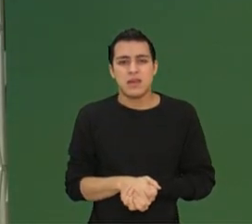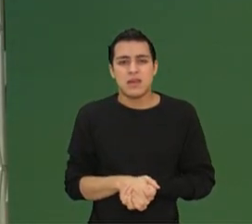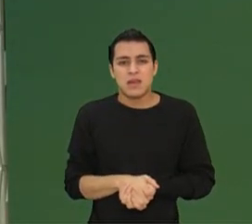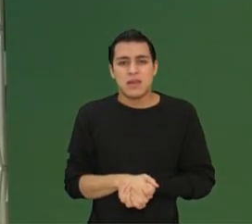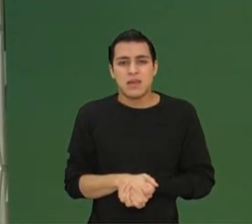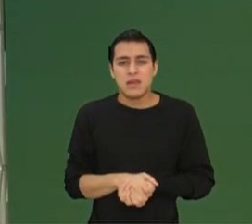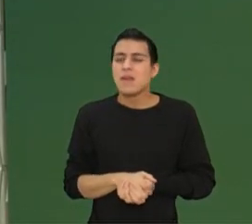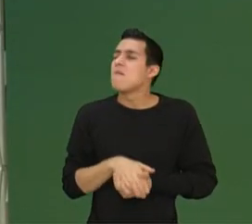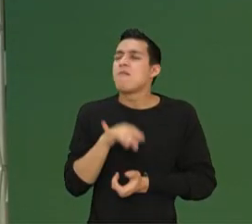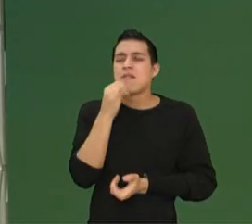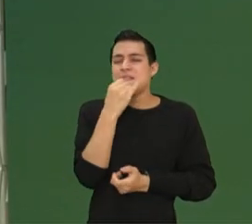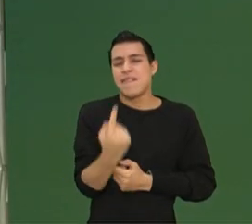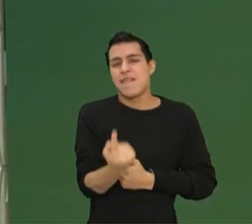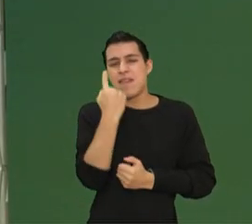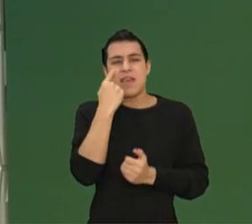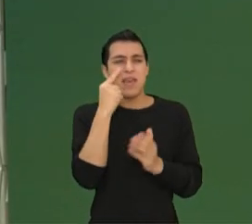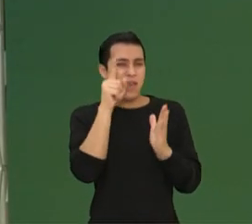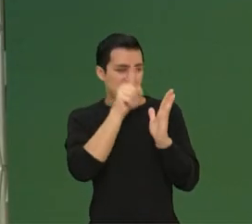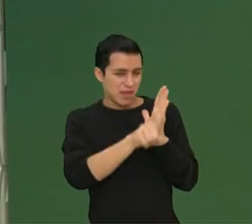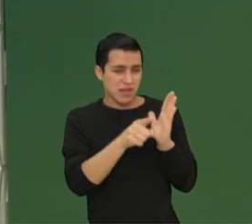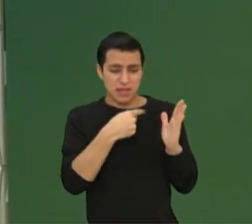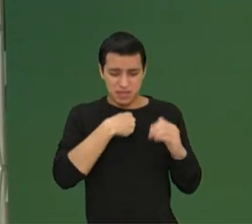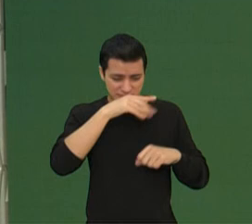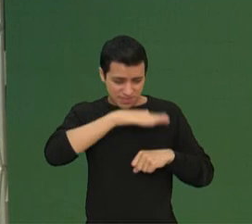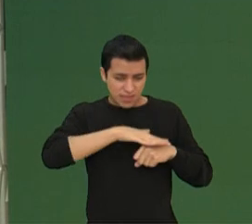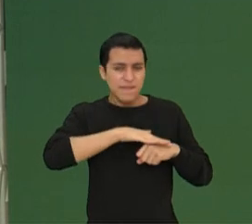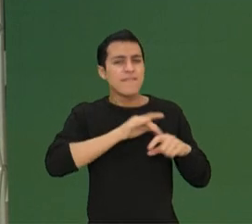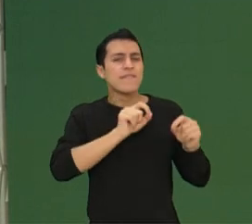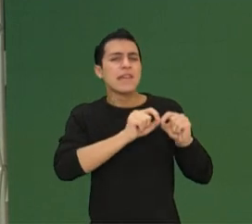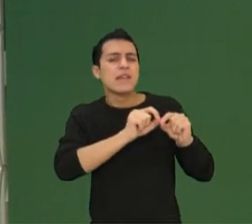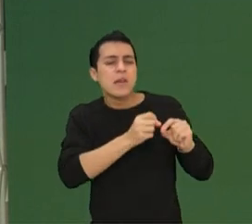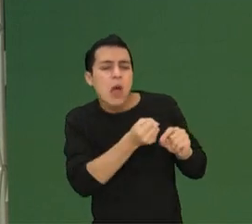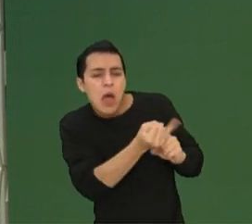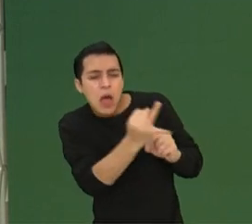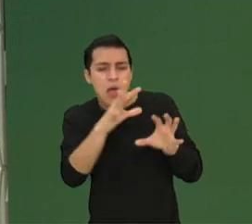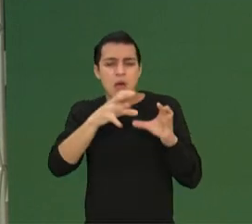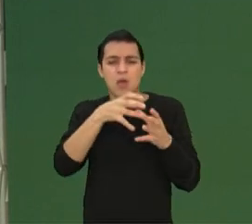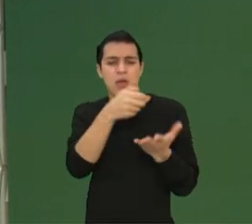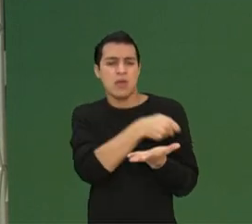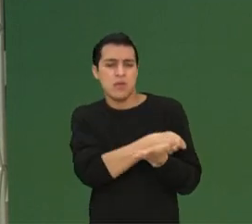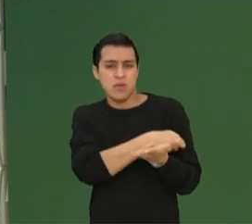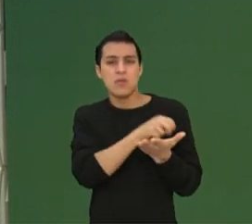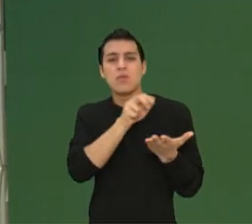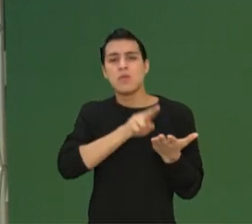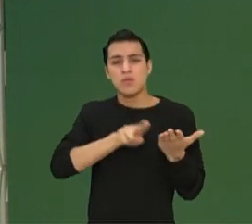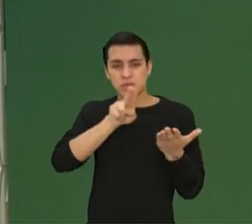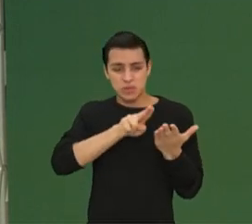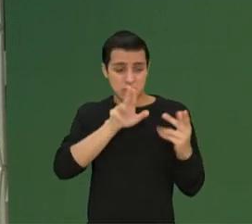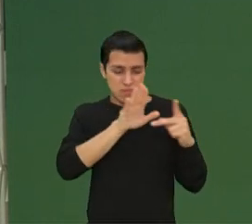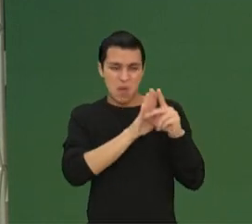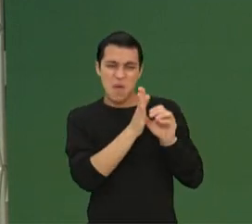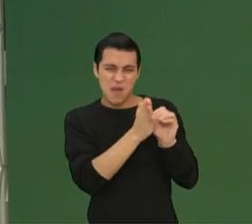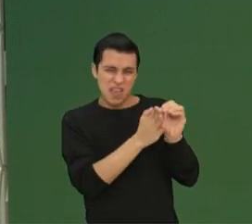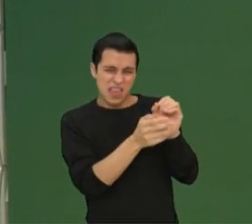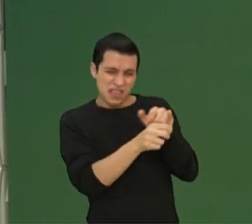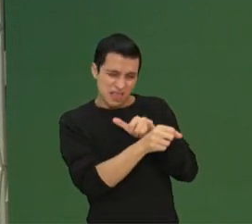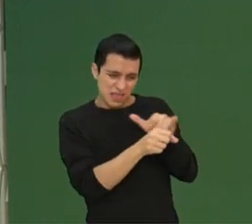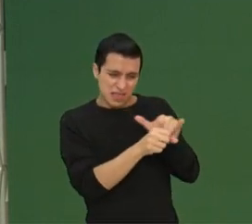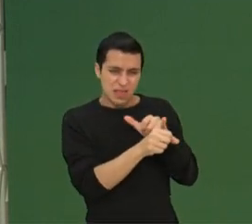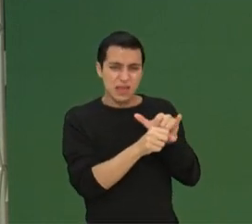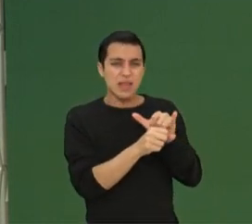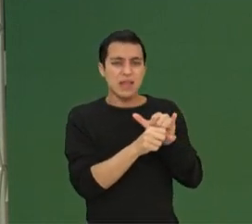Eu tenho um exemplo aqui de uma enquete que eu fiz com alguns alunos através do Forms do Google, com o meu